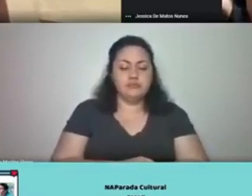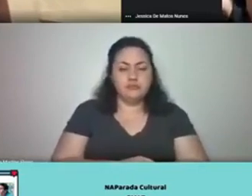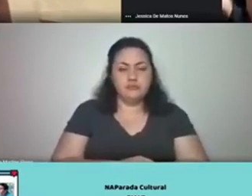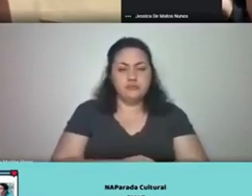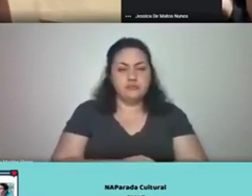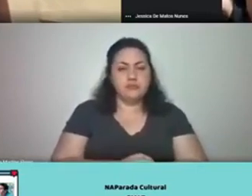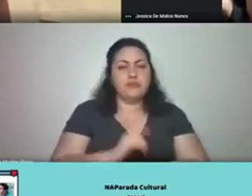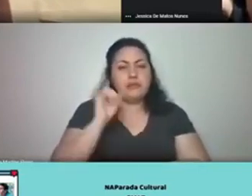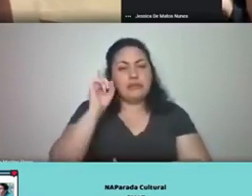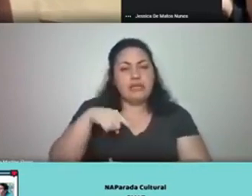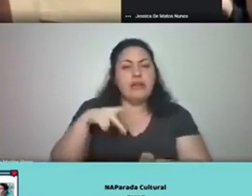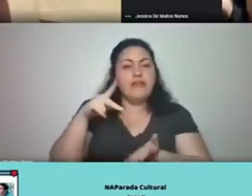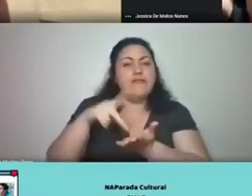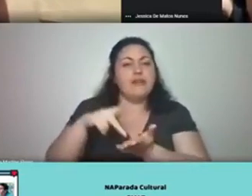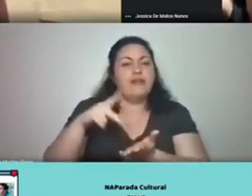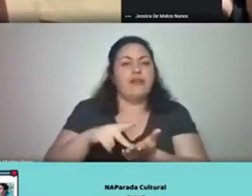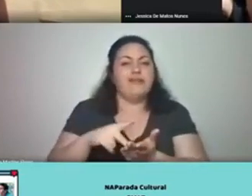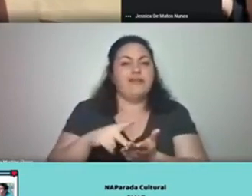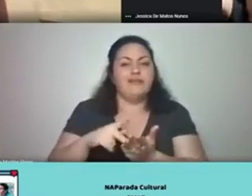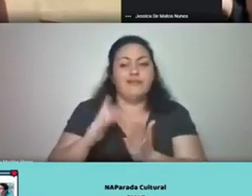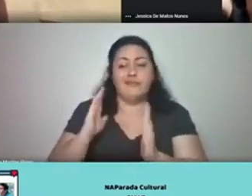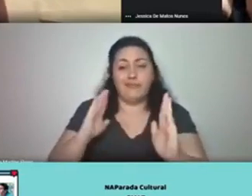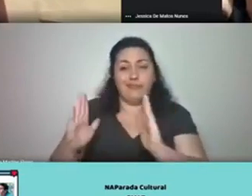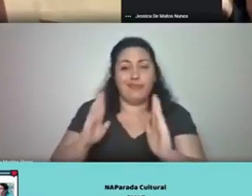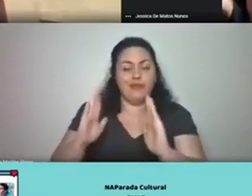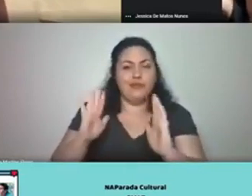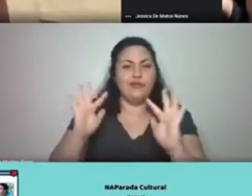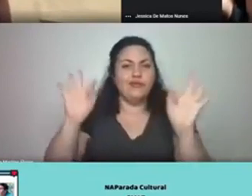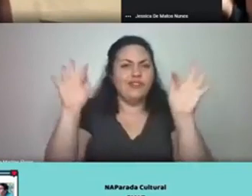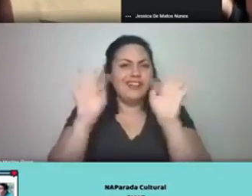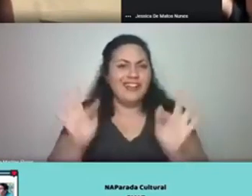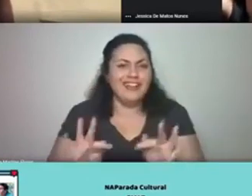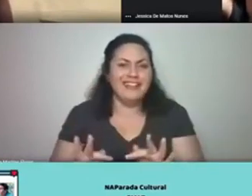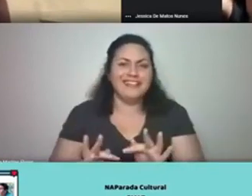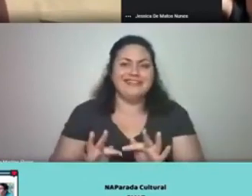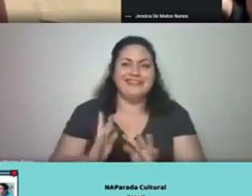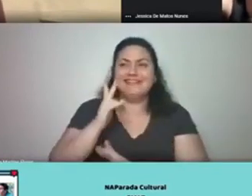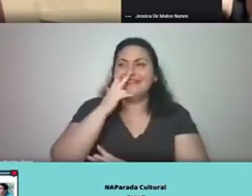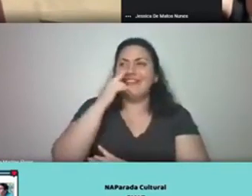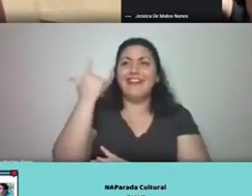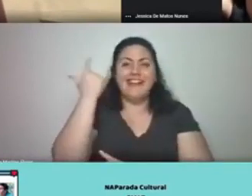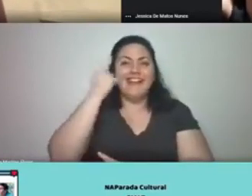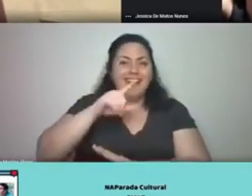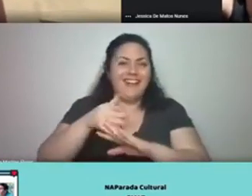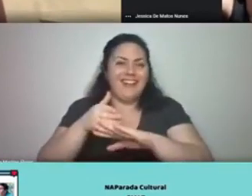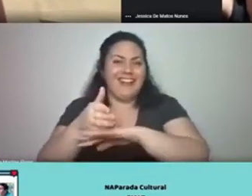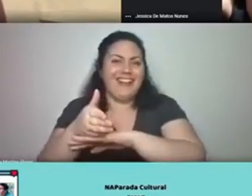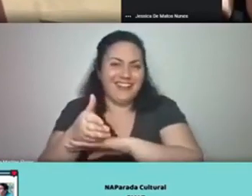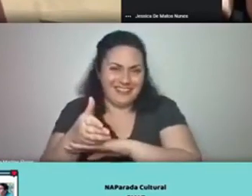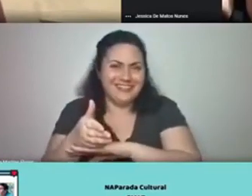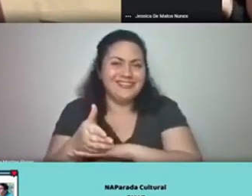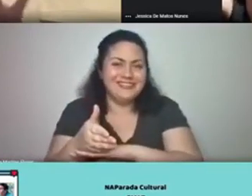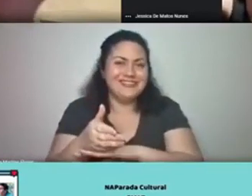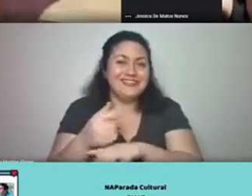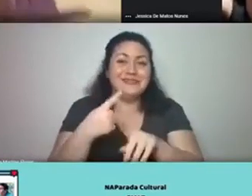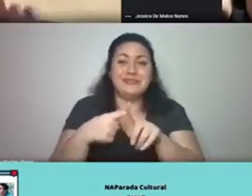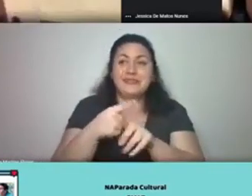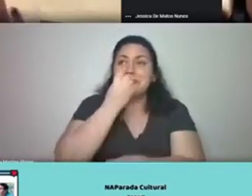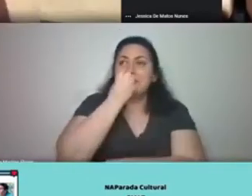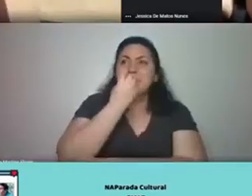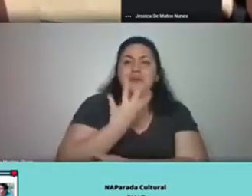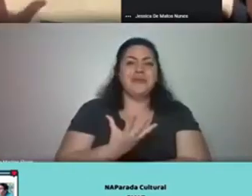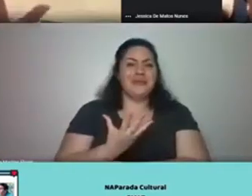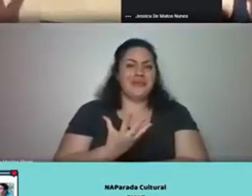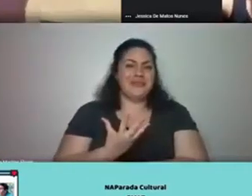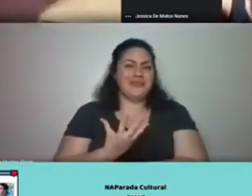de muita felicidade, né? É um momento de vitória, sim. Que bom a gente está chegando,